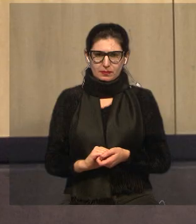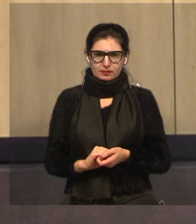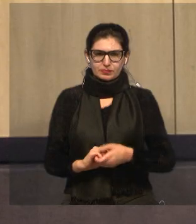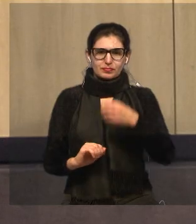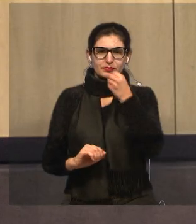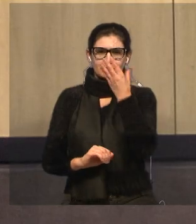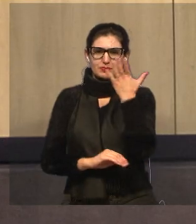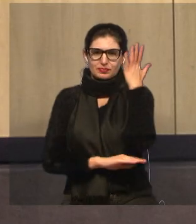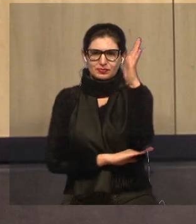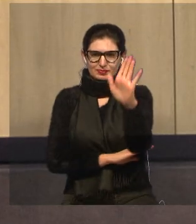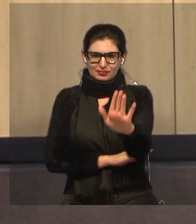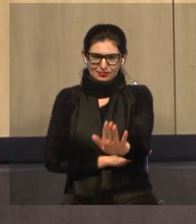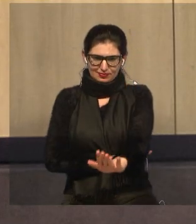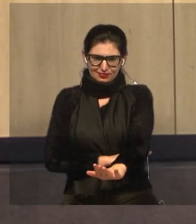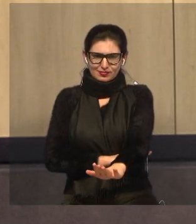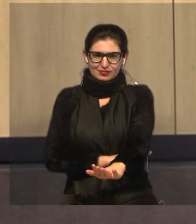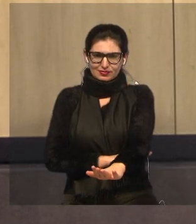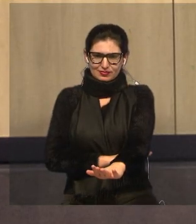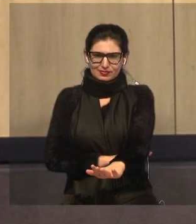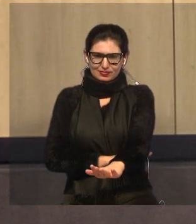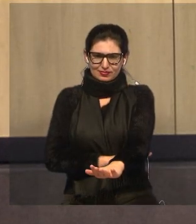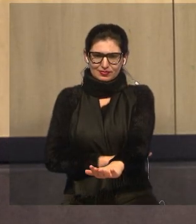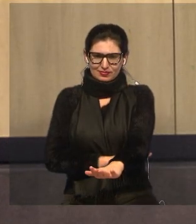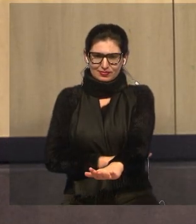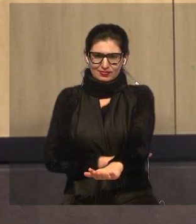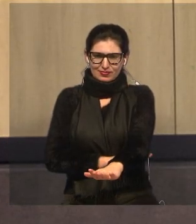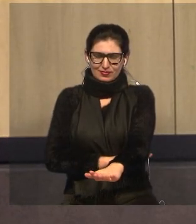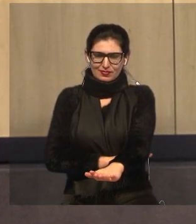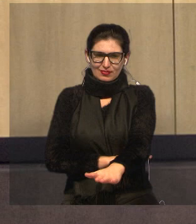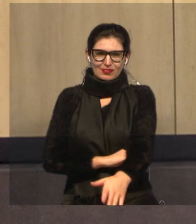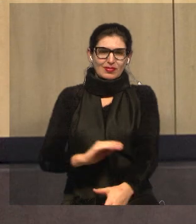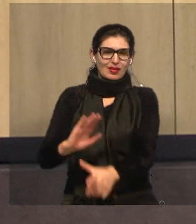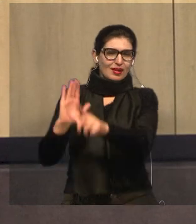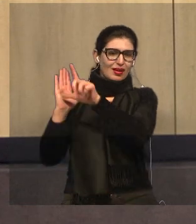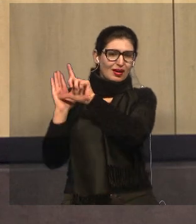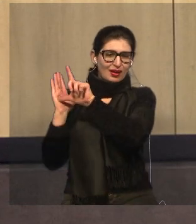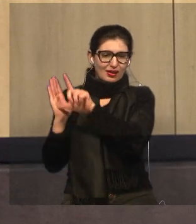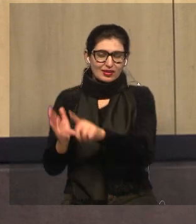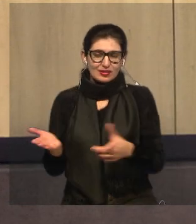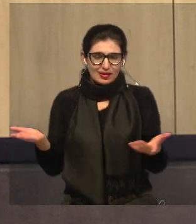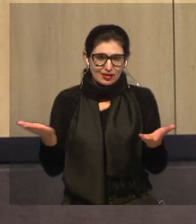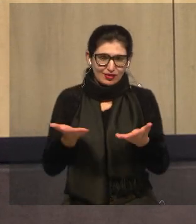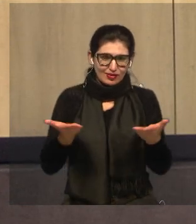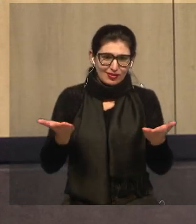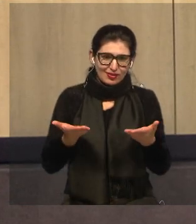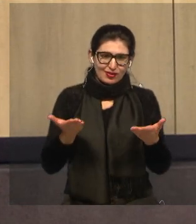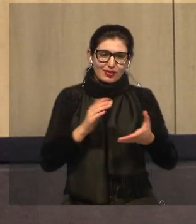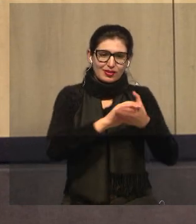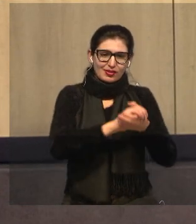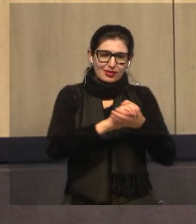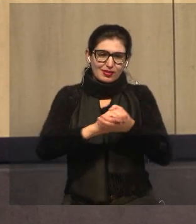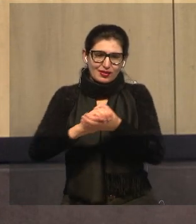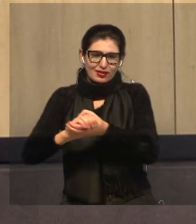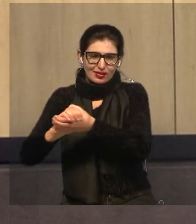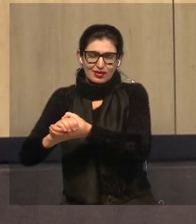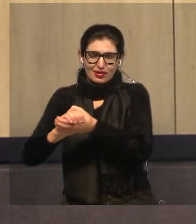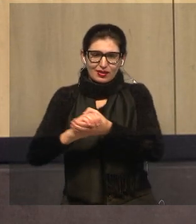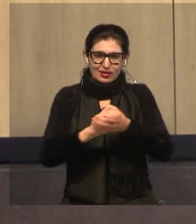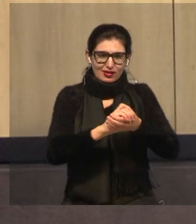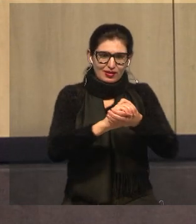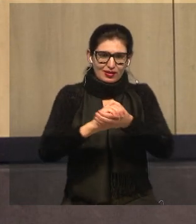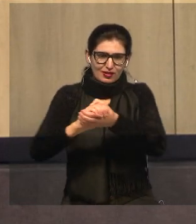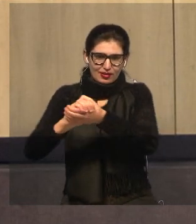Boa tarde. Quero deixar, antes, cumprimentando todo mundo, eu faço um